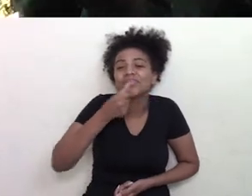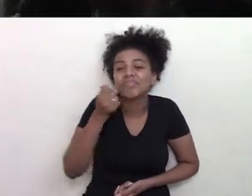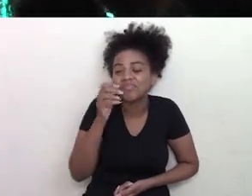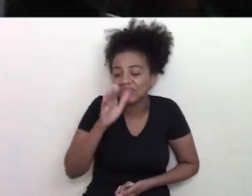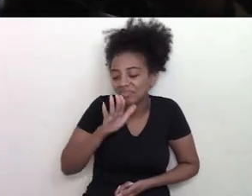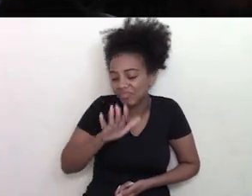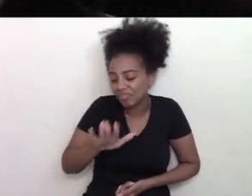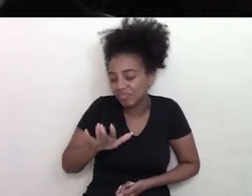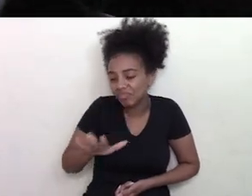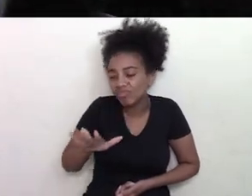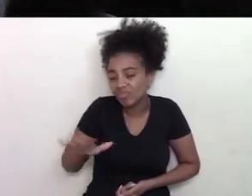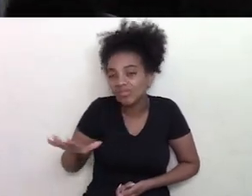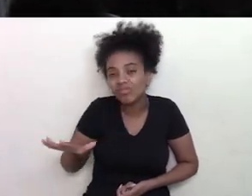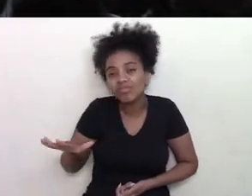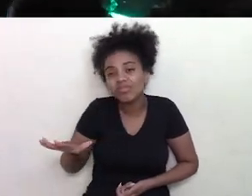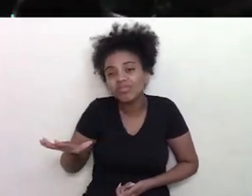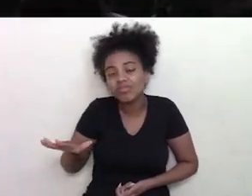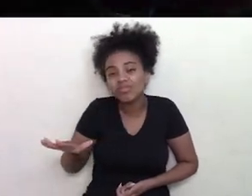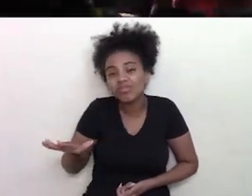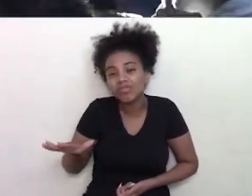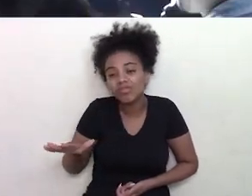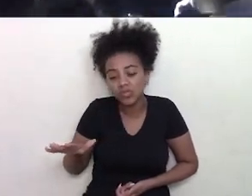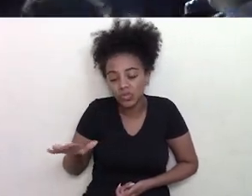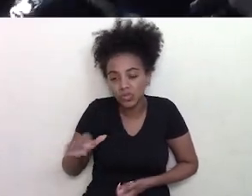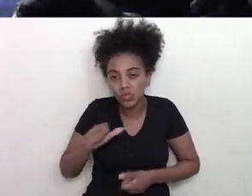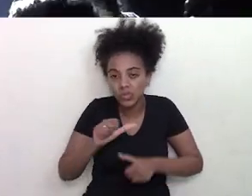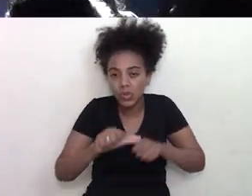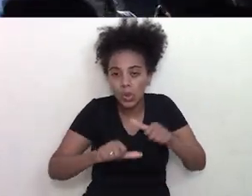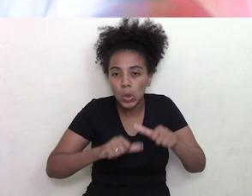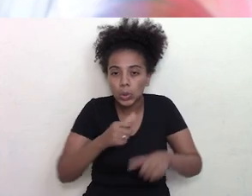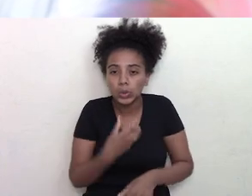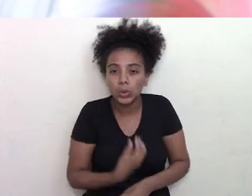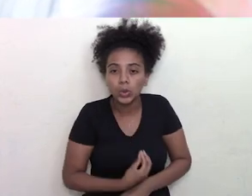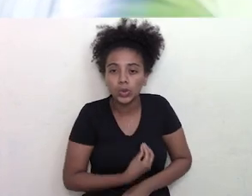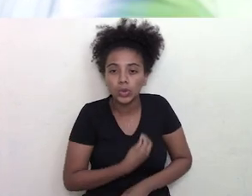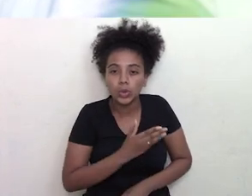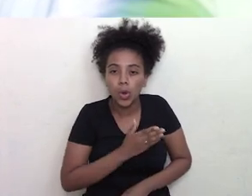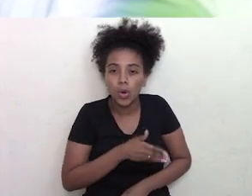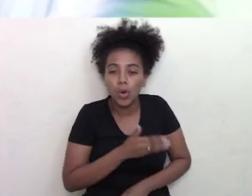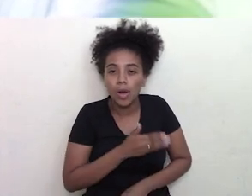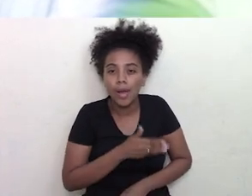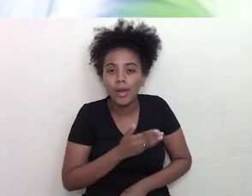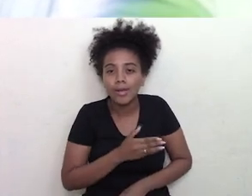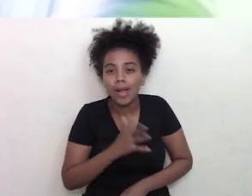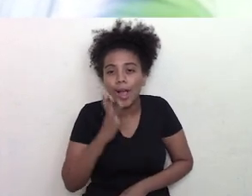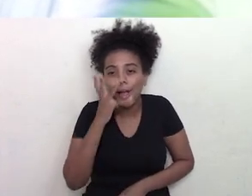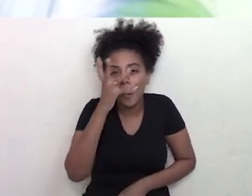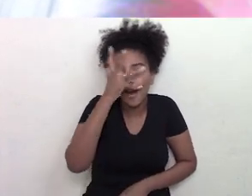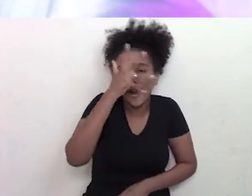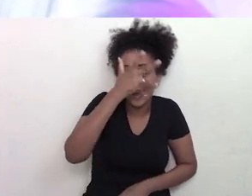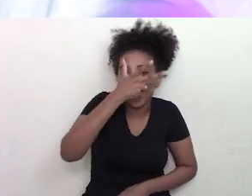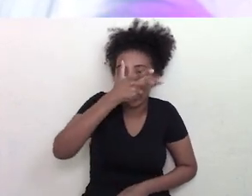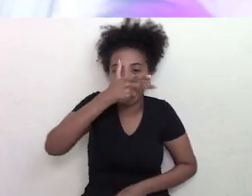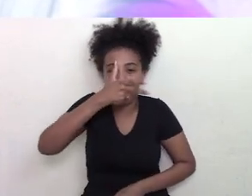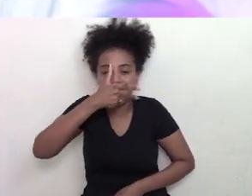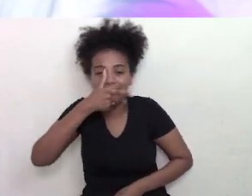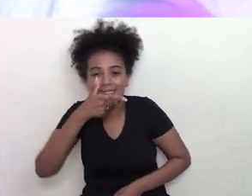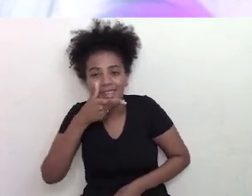menina, que tomou conta do meu coração. Bela